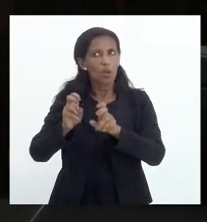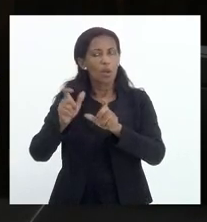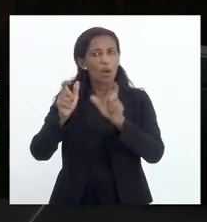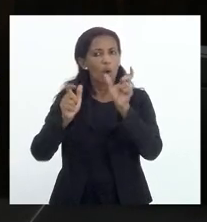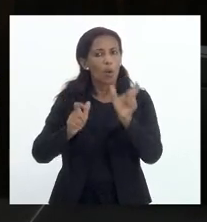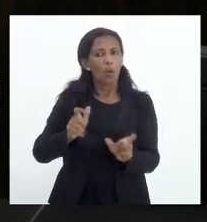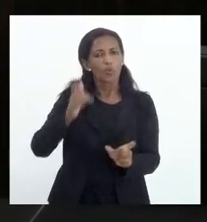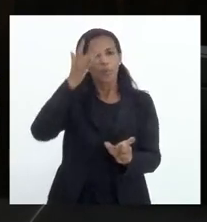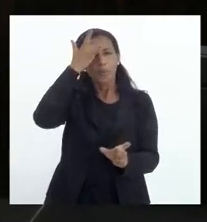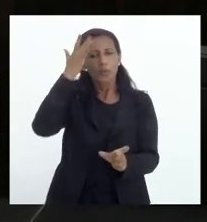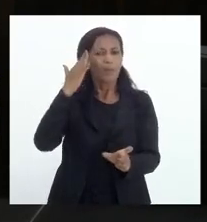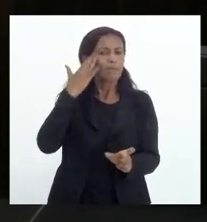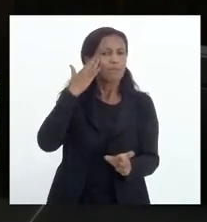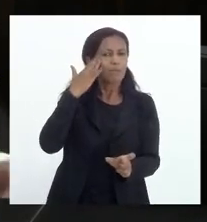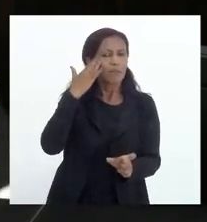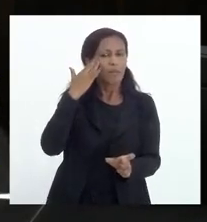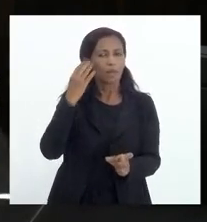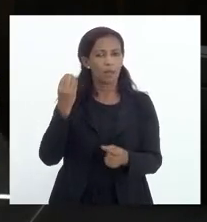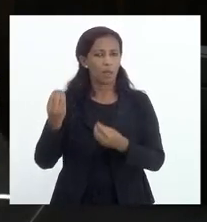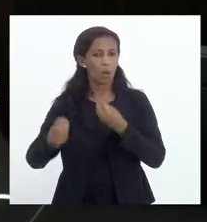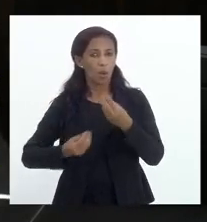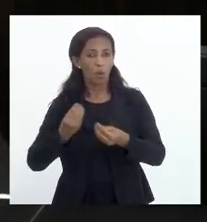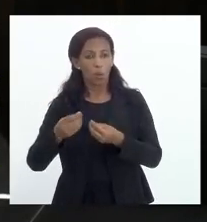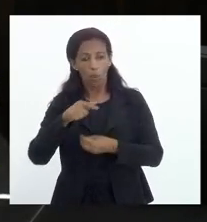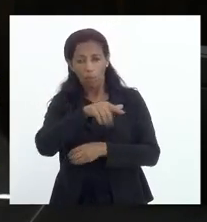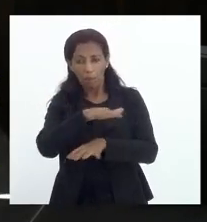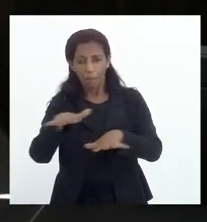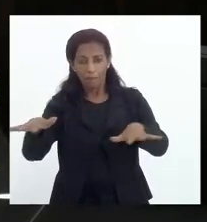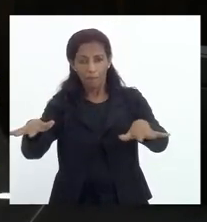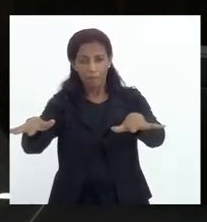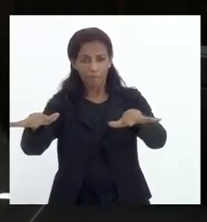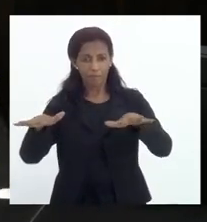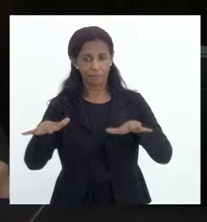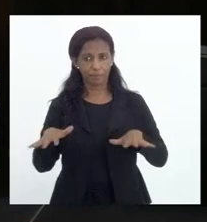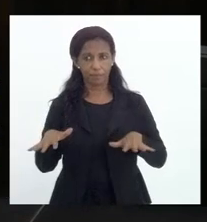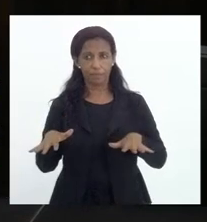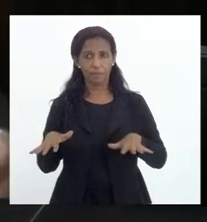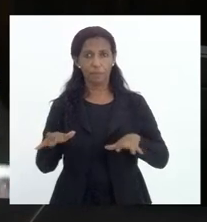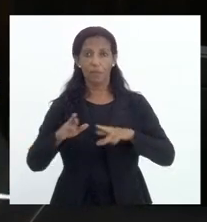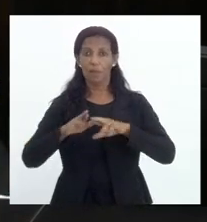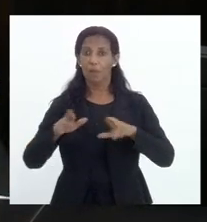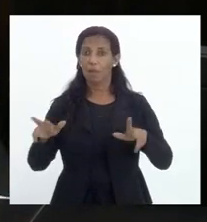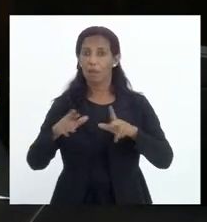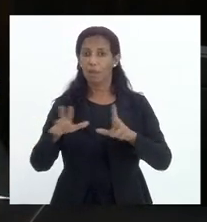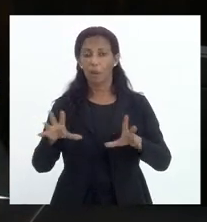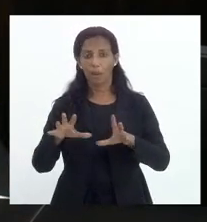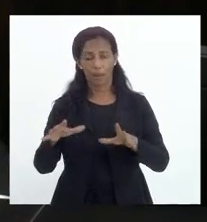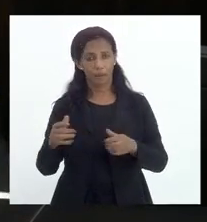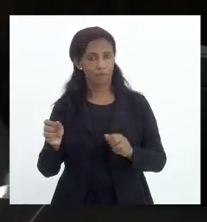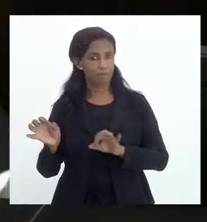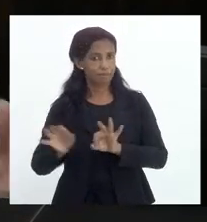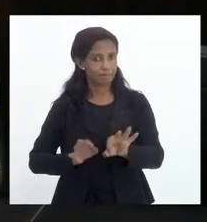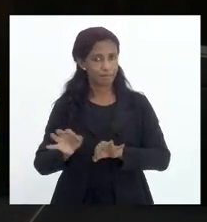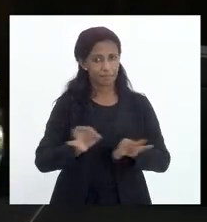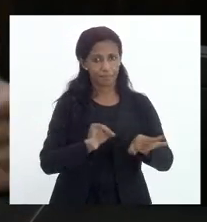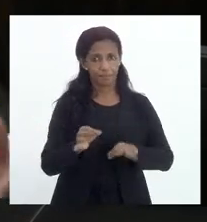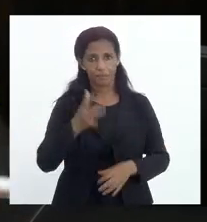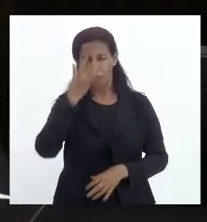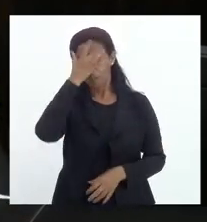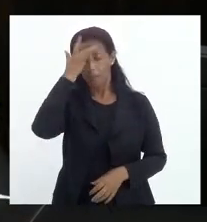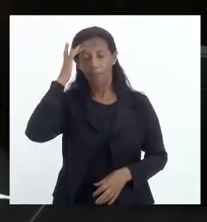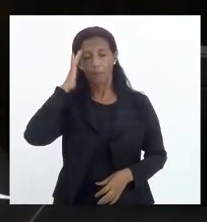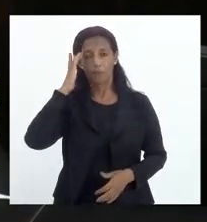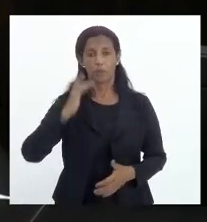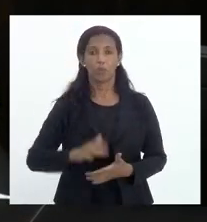entender no dia a dia. Como a nossa plateia aqui não é uma plateia composta apenas de